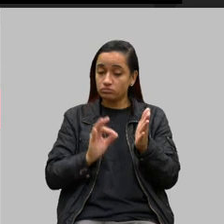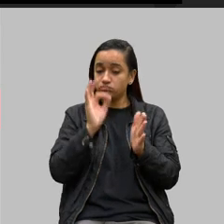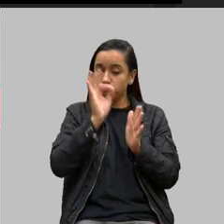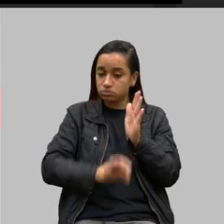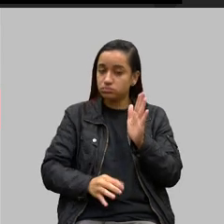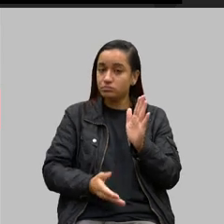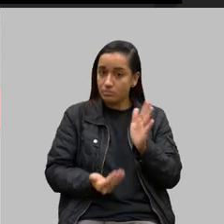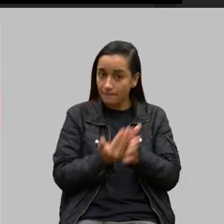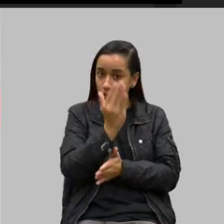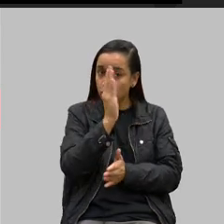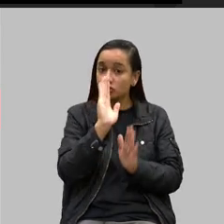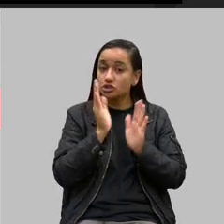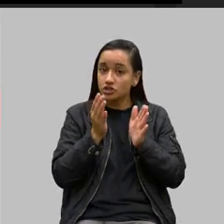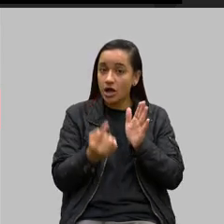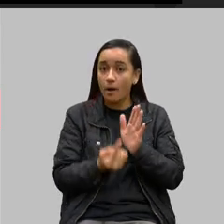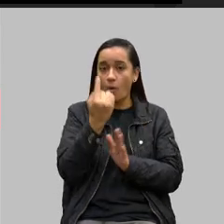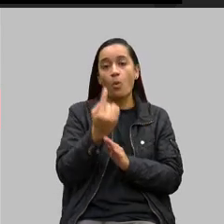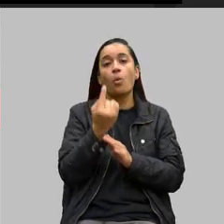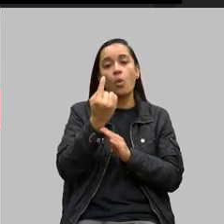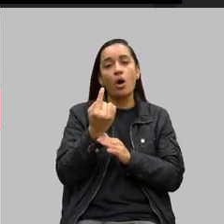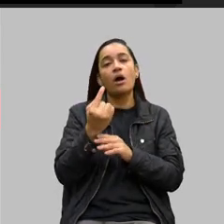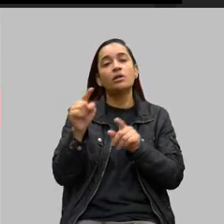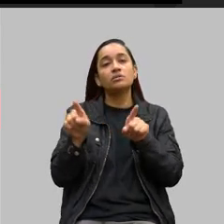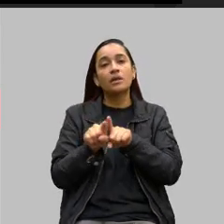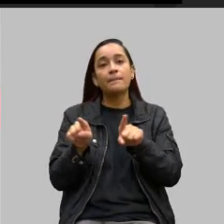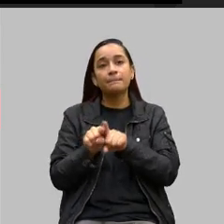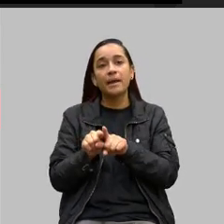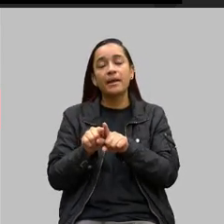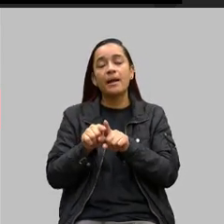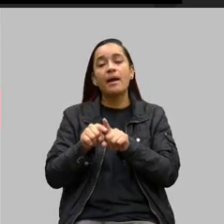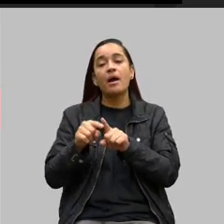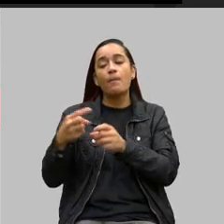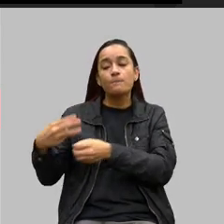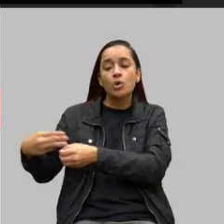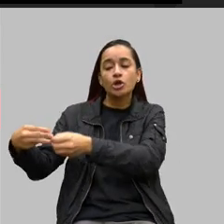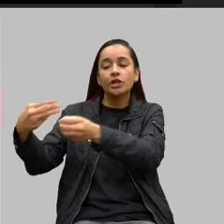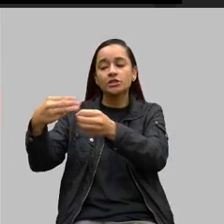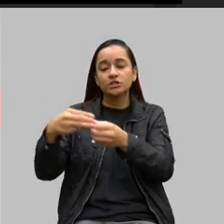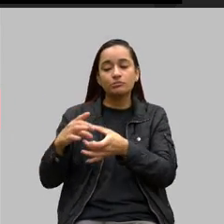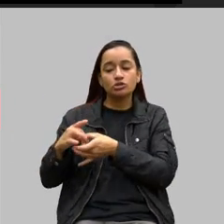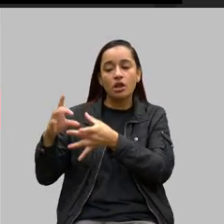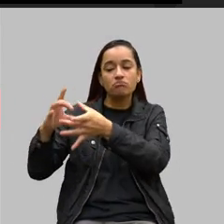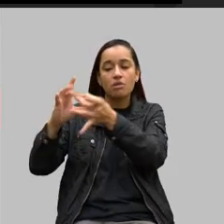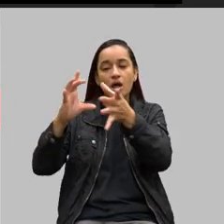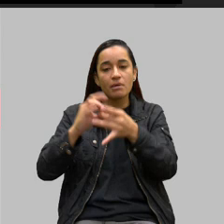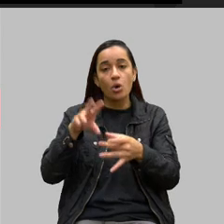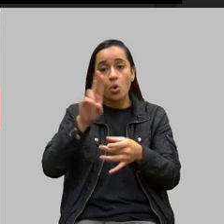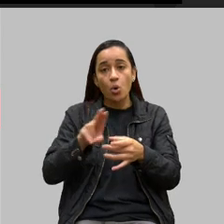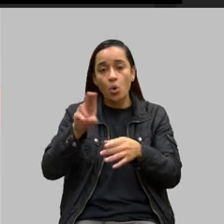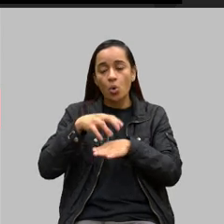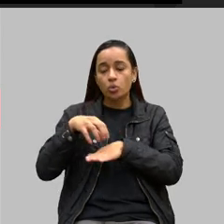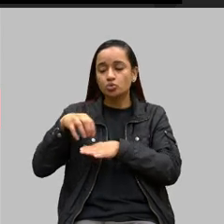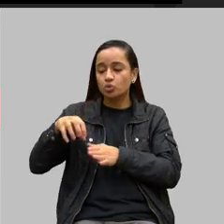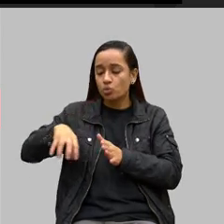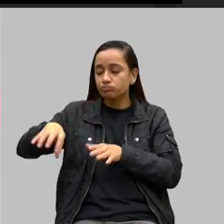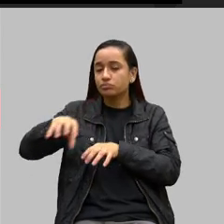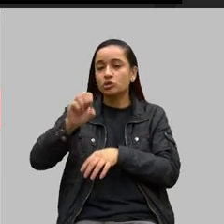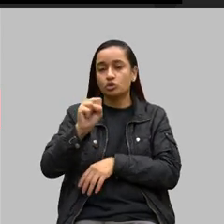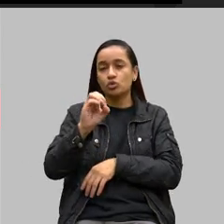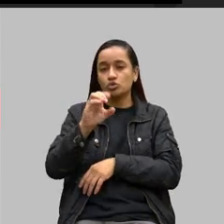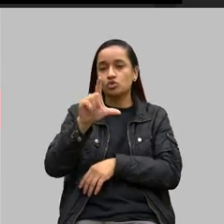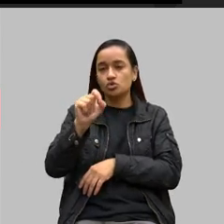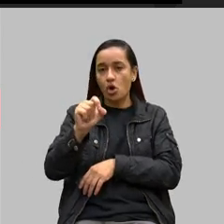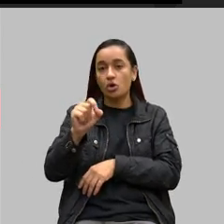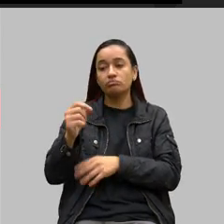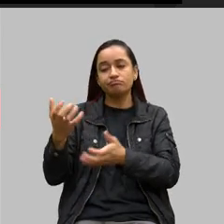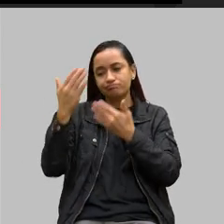traçado eh também aprovação em relação aos municípios das certidões de uso e ocupação do solo né até agradecer aqui o apoio de vários deputados